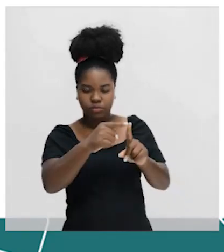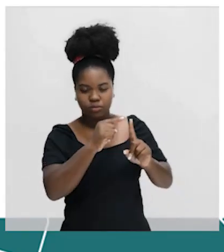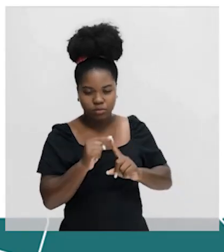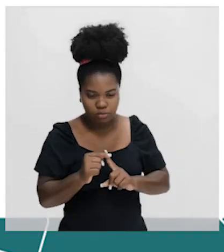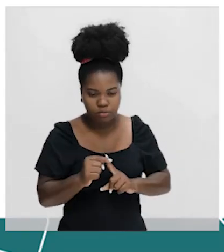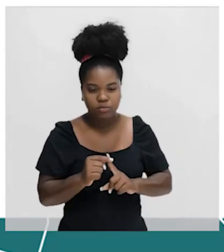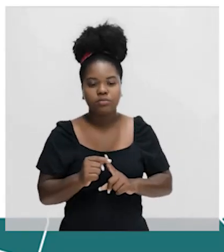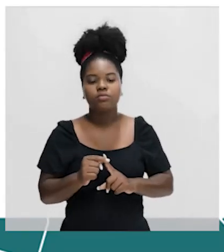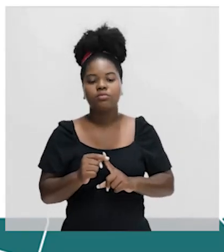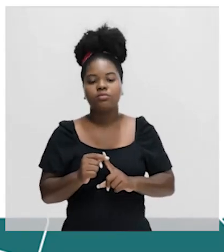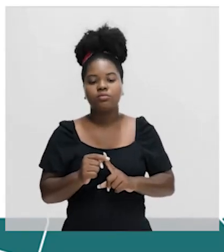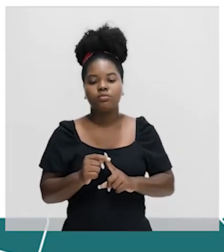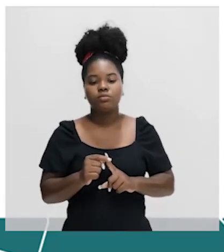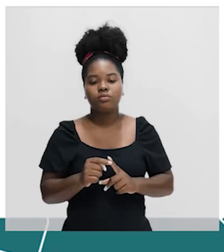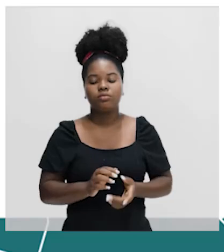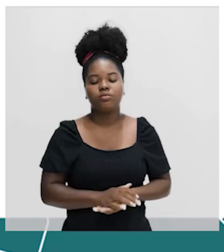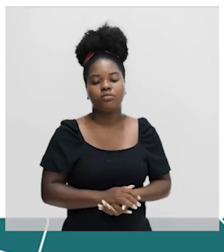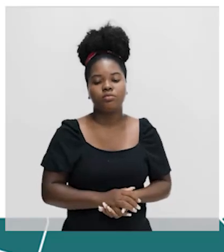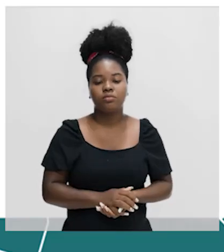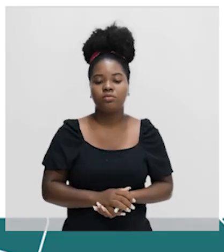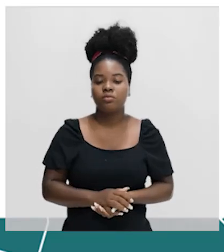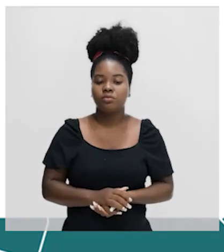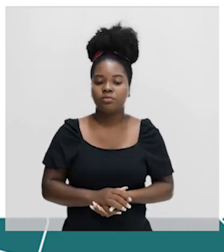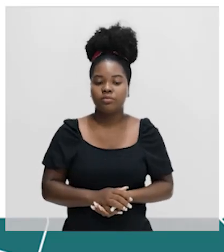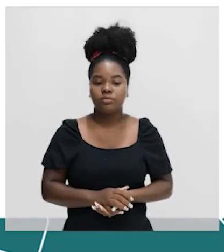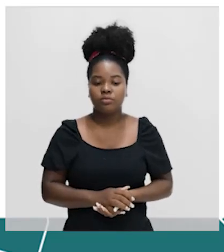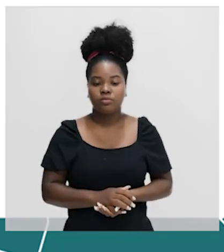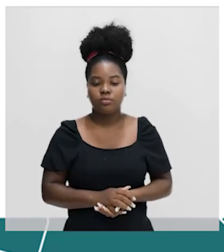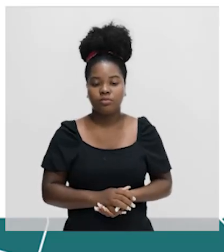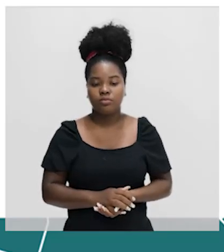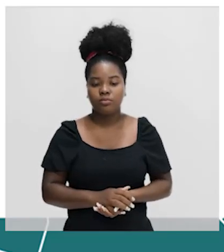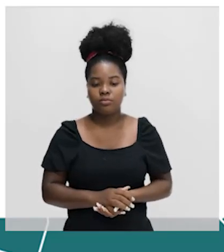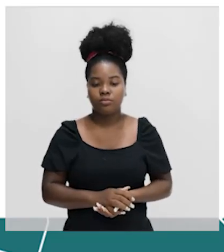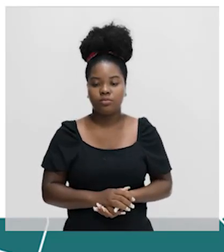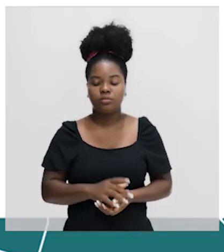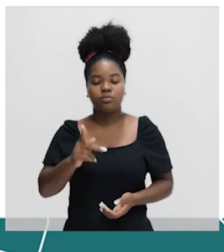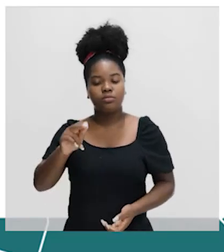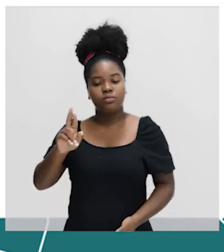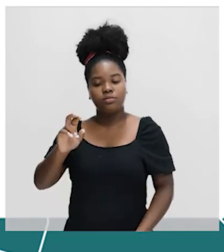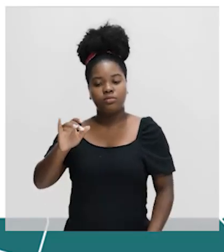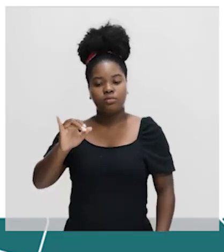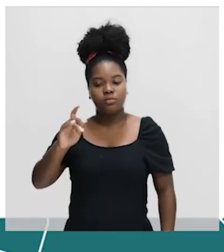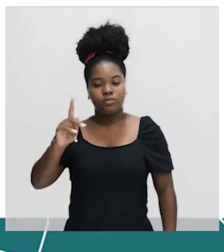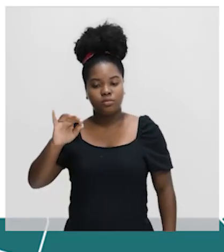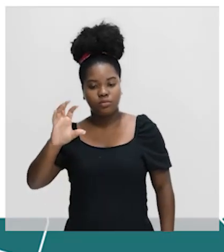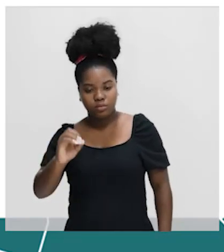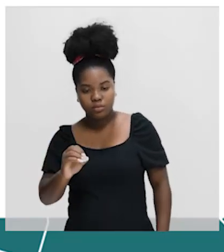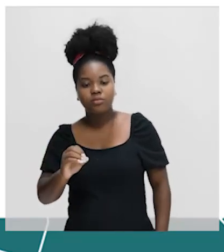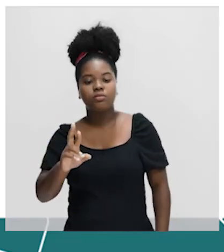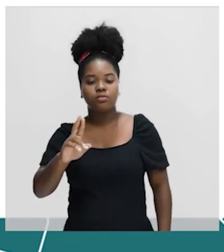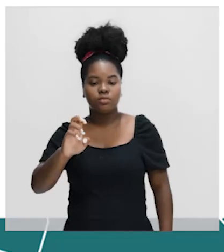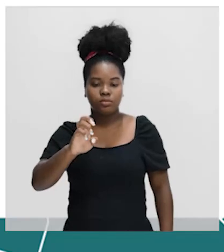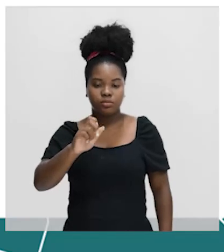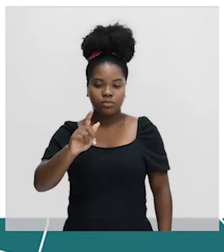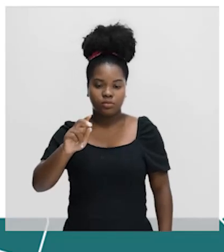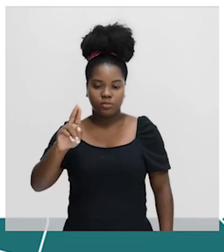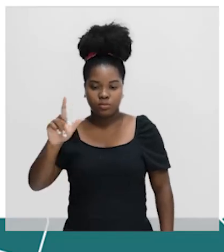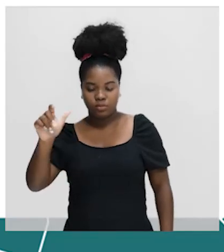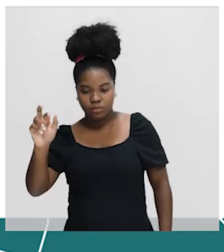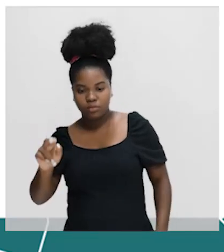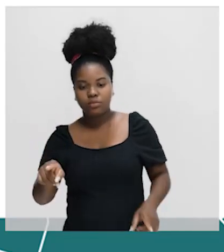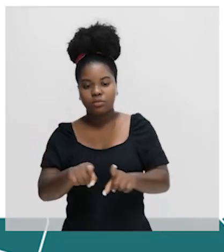dizer duplo particípio, posso utilizar os dois. O particípio regular e o particípio